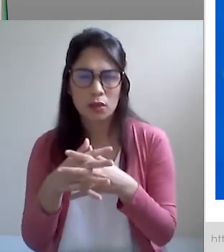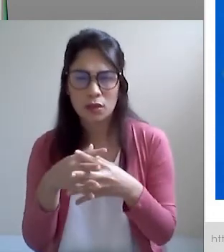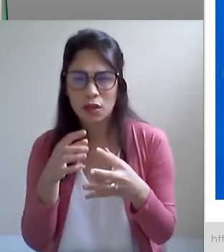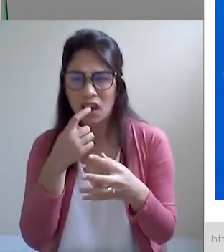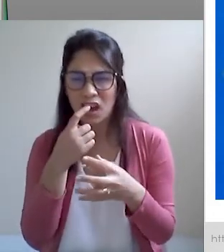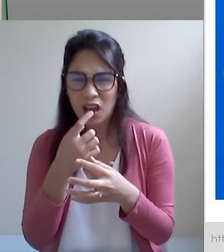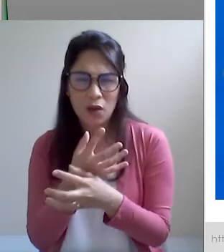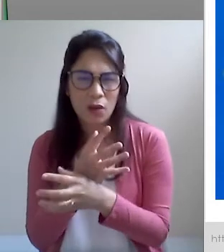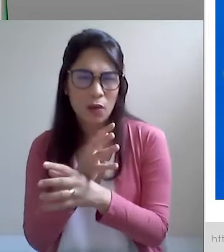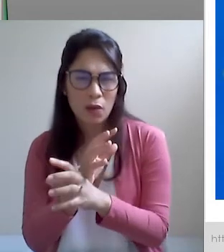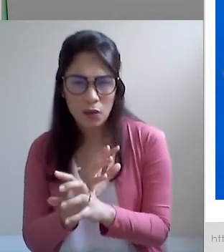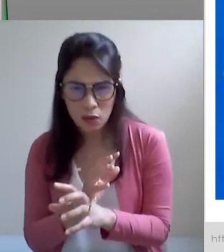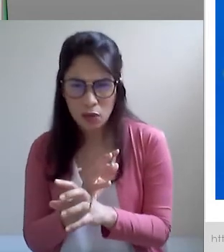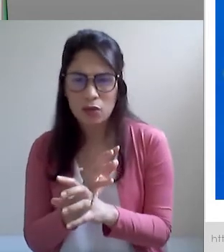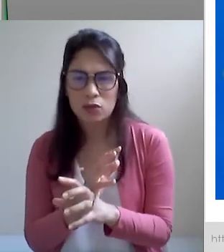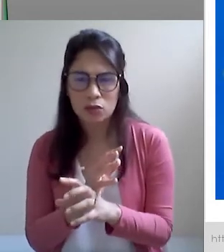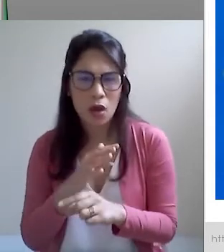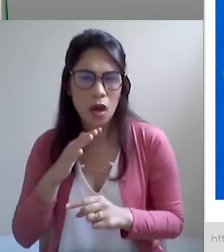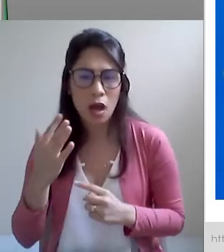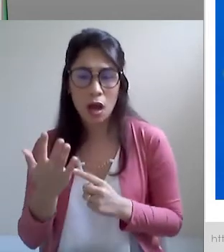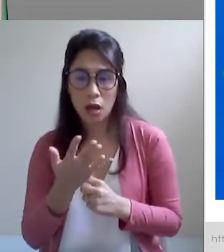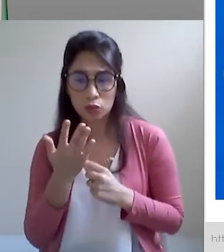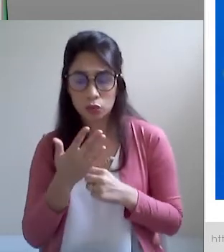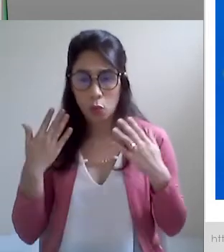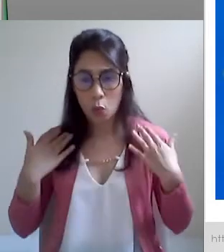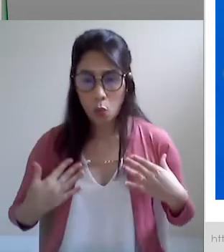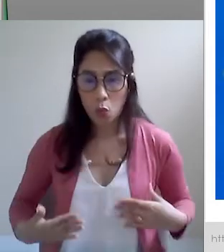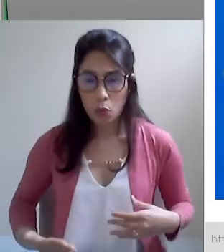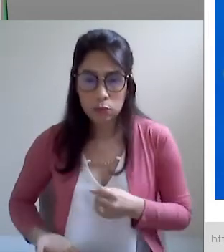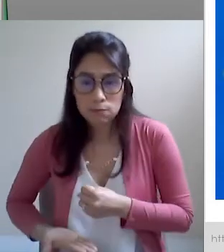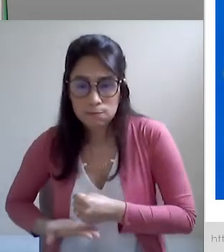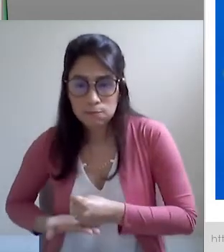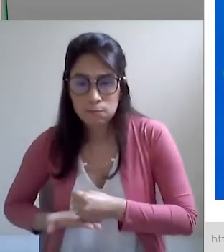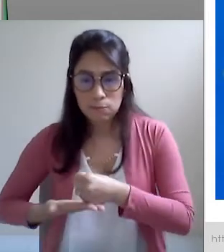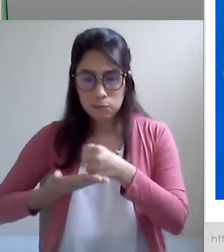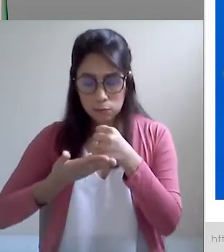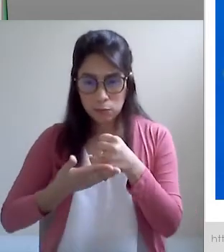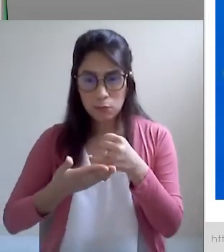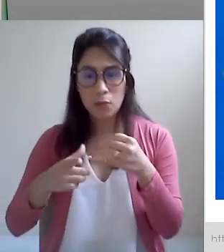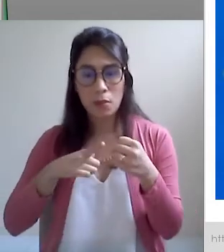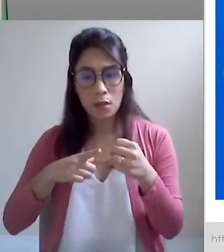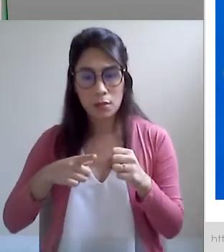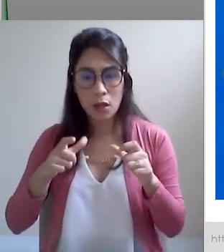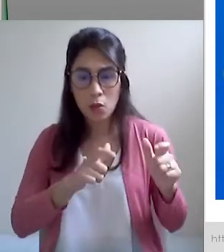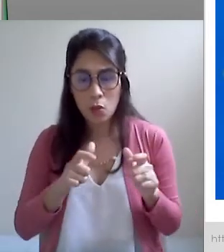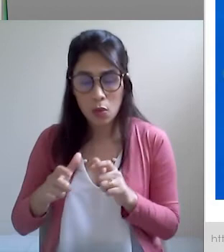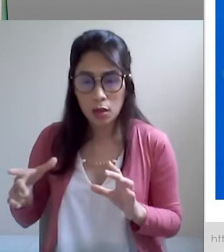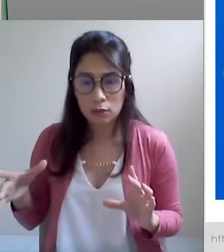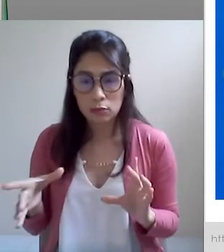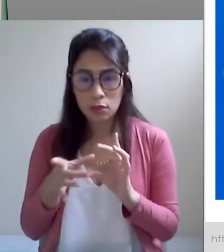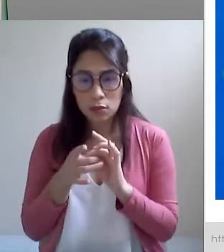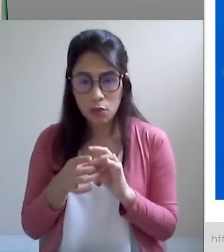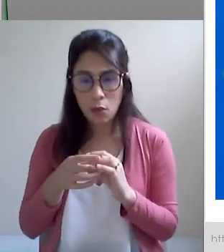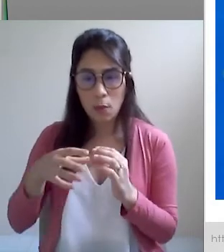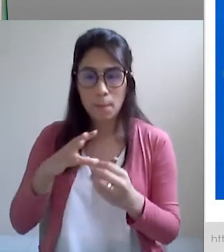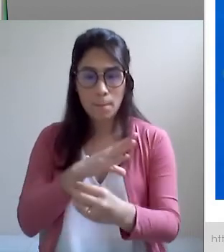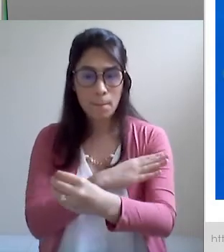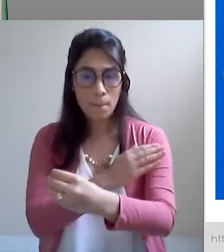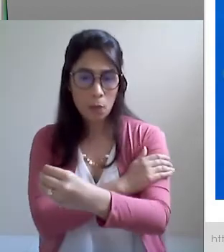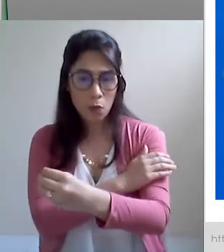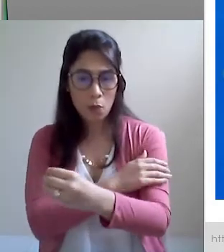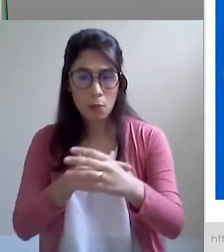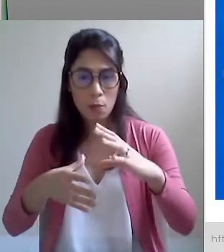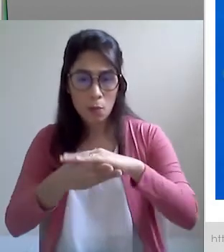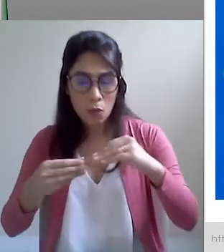Funcionalmente, o tecido ósseo promove a sustentação do corpo, apresentando locais de inserção de músculos e tendões